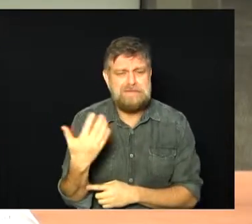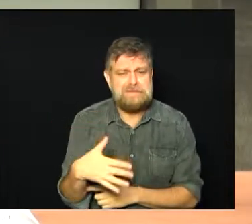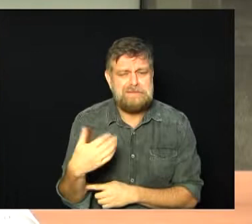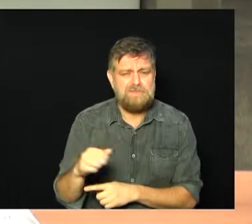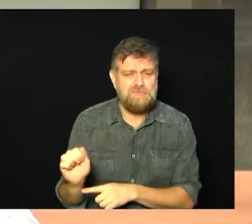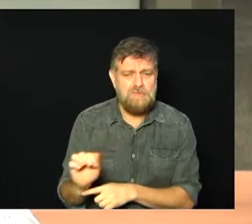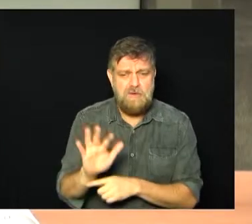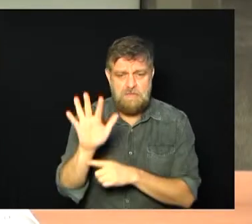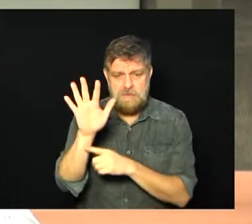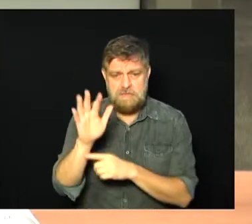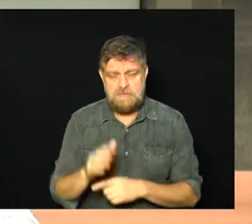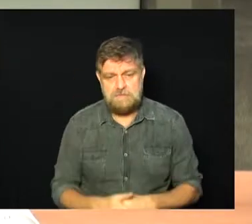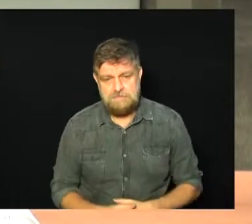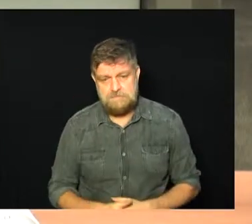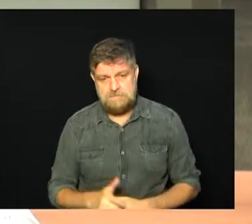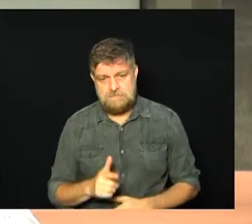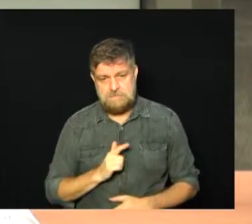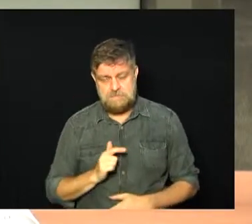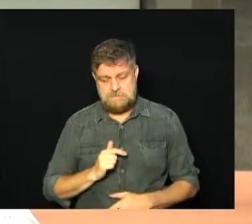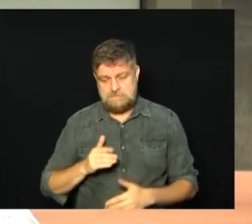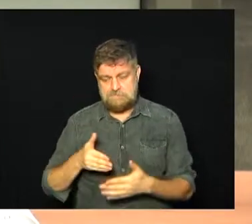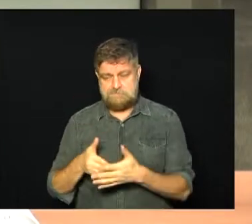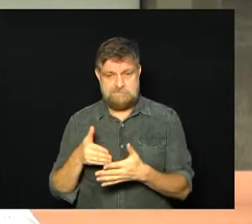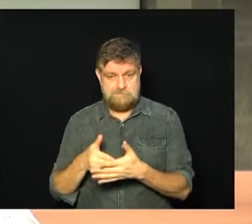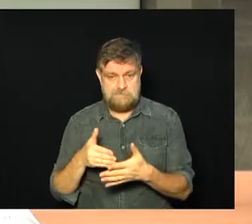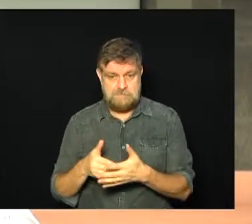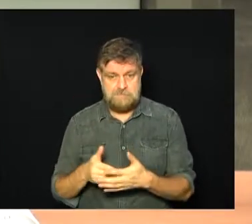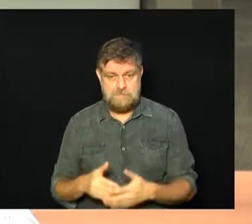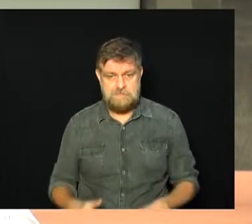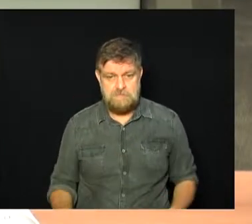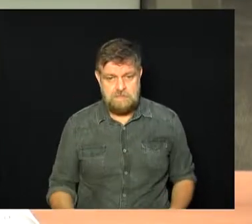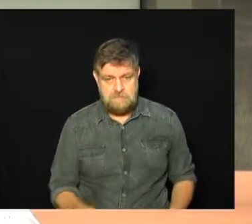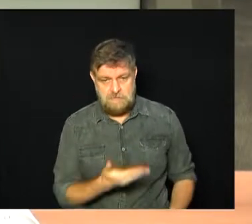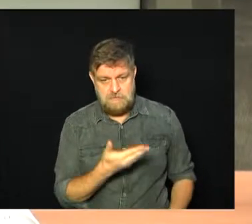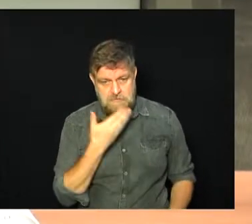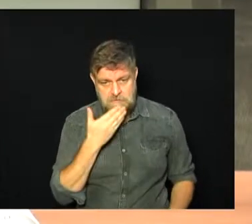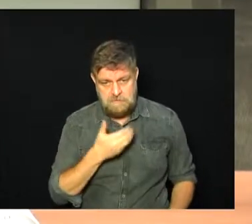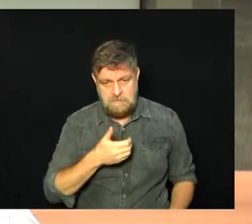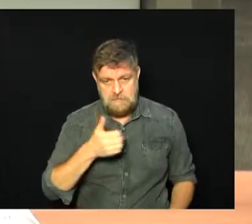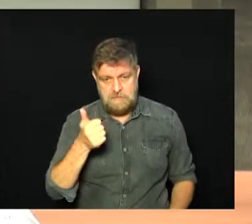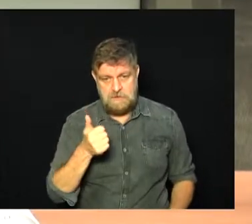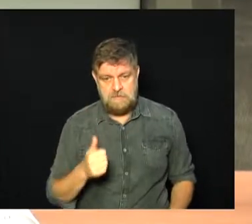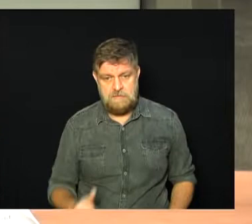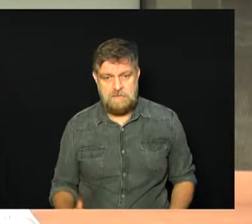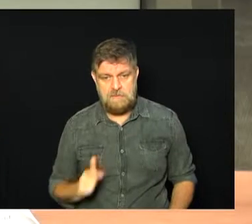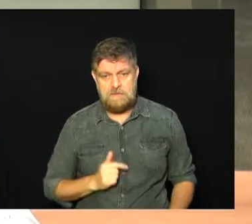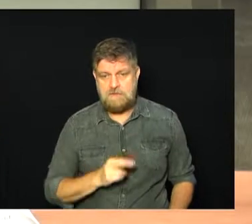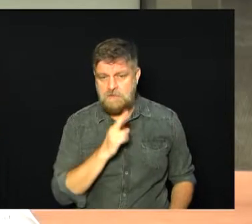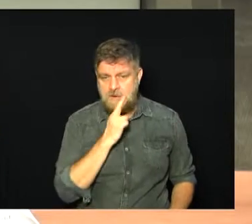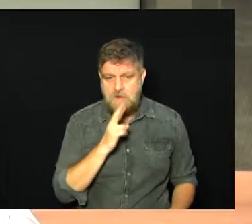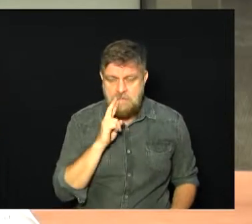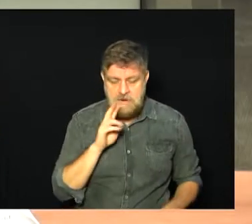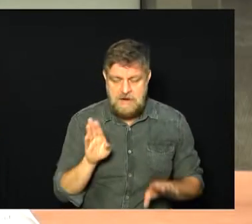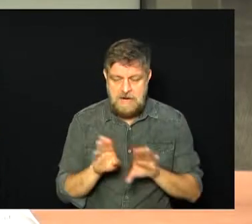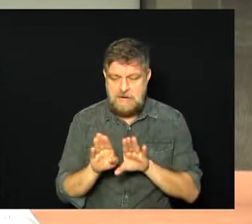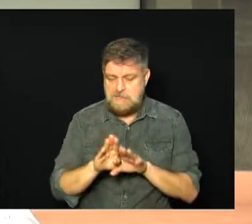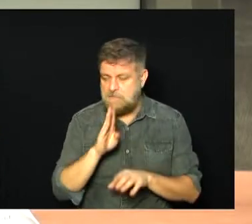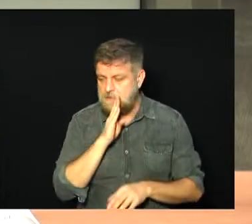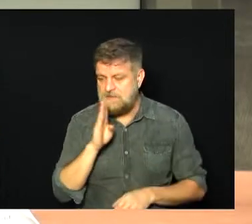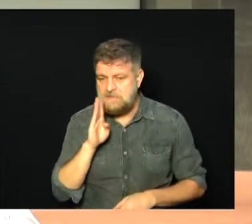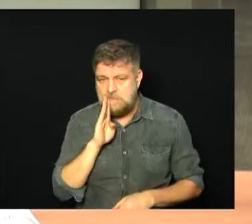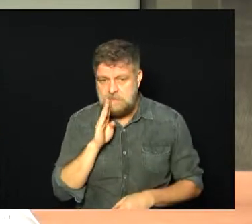inviabiliza o próprio evento ou a própria iniciativa. Então, ninguém melhor aqui que os representantes de bar, restaurante e de outros